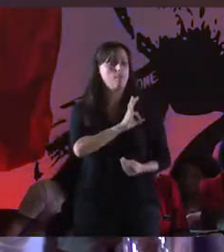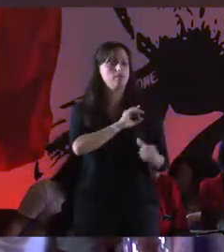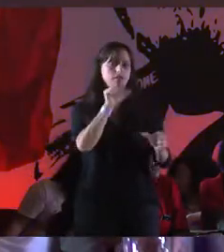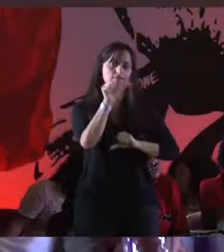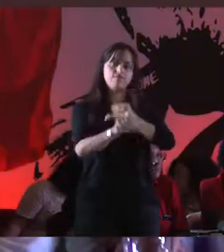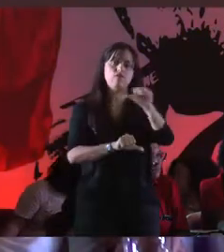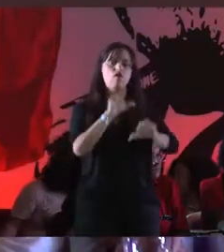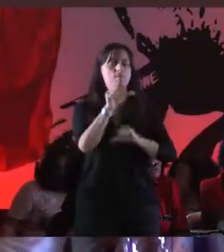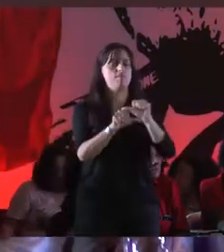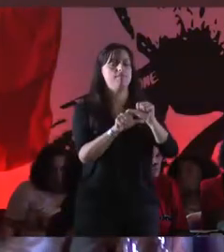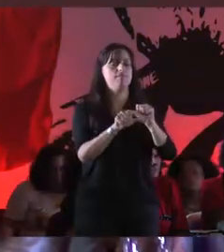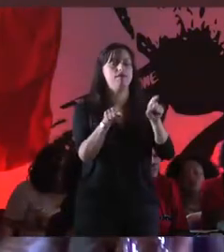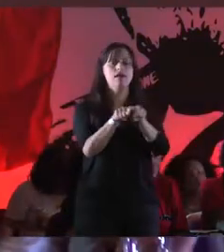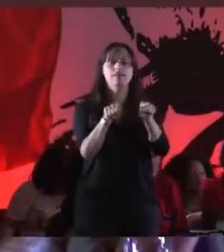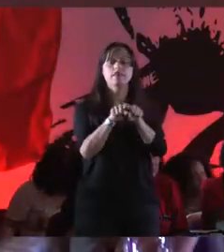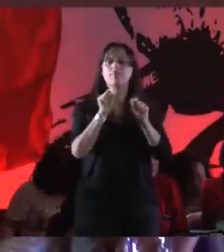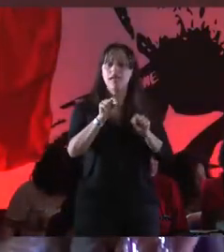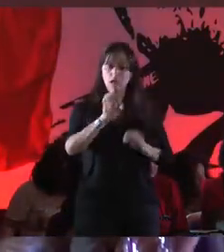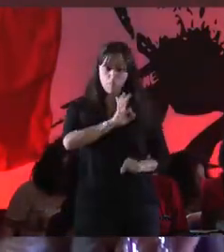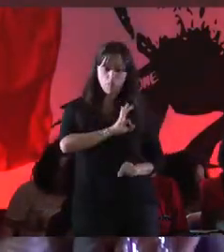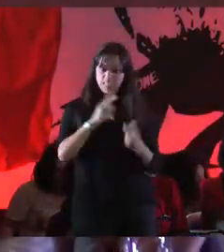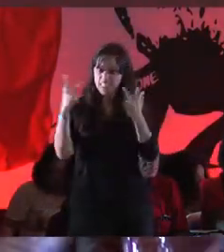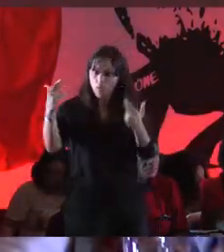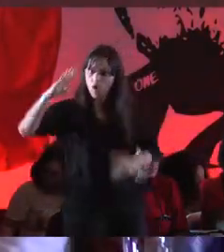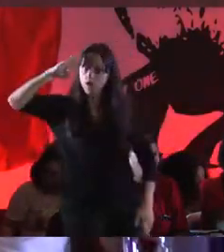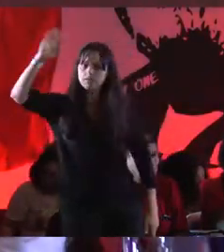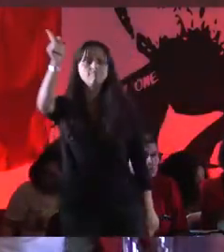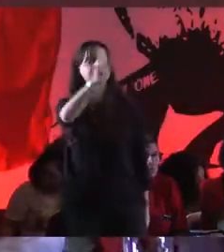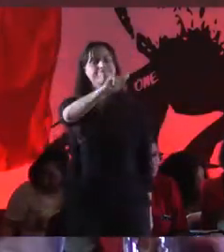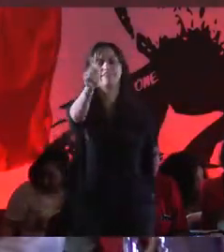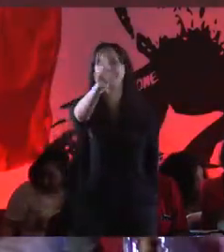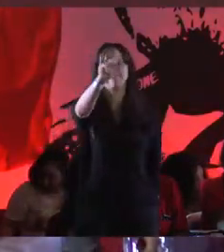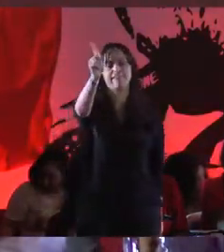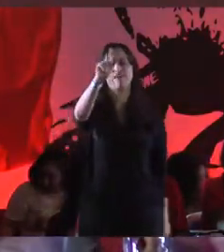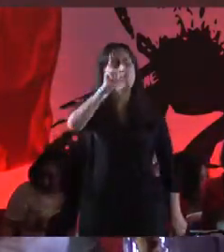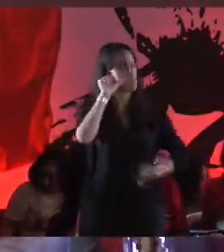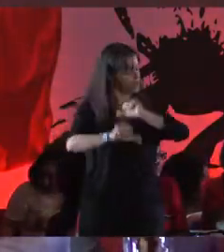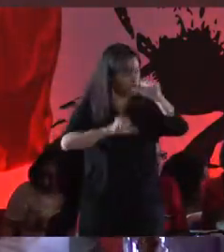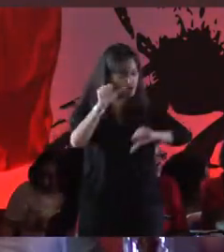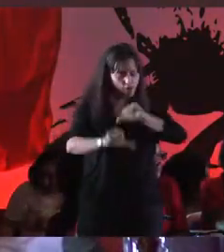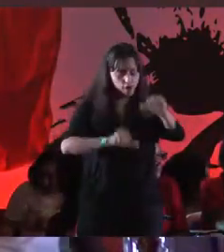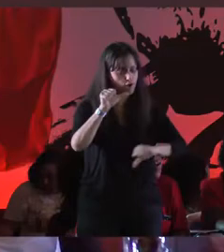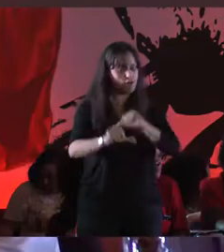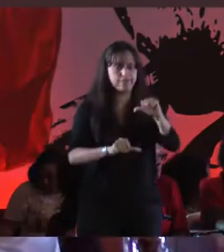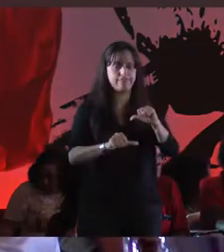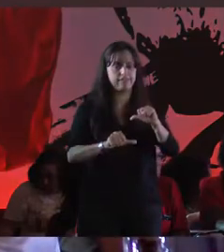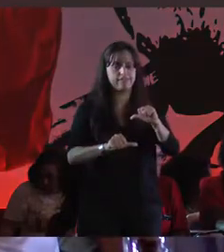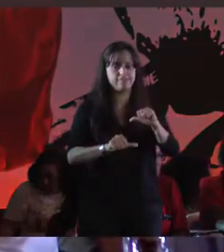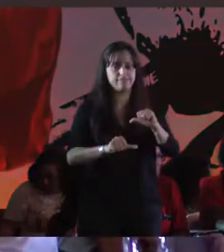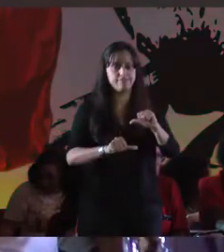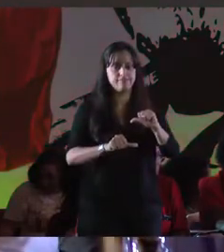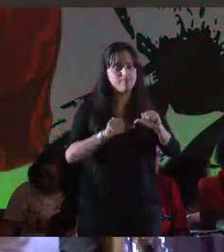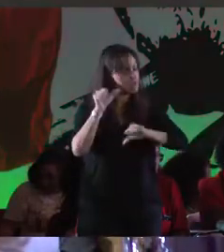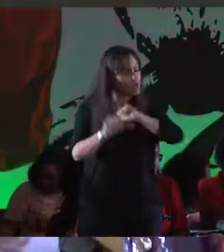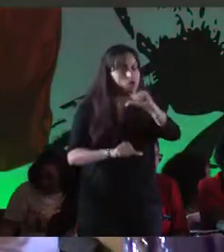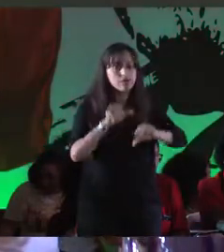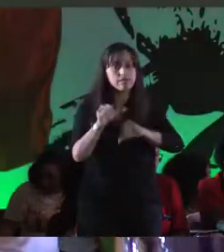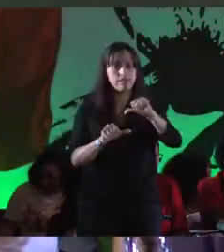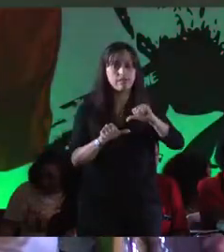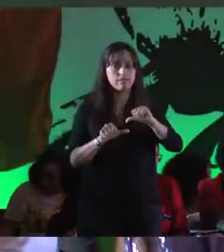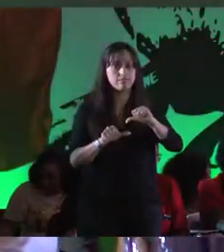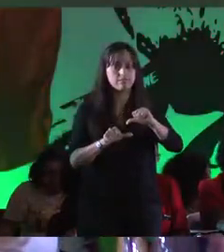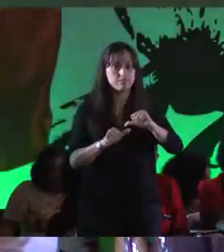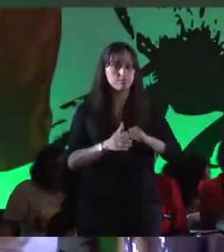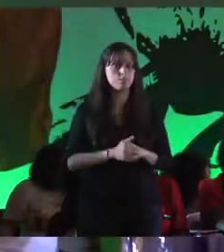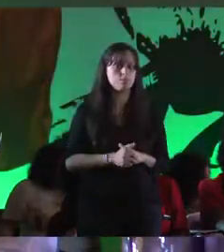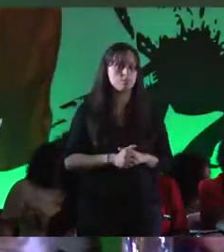a desmilitarização da polícia militar. Nós temos que dizer que essa guerra às drogas